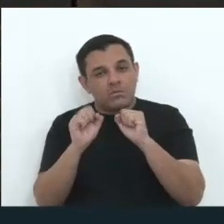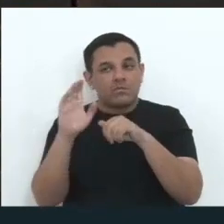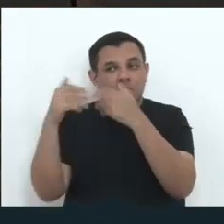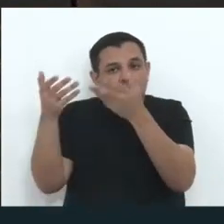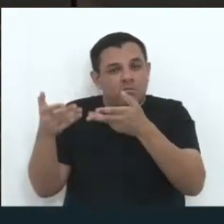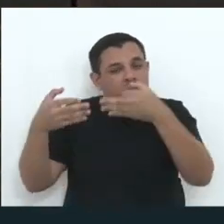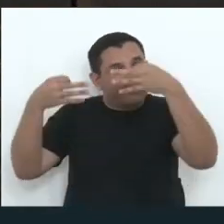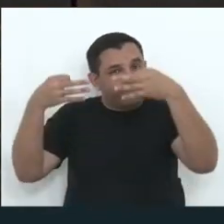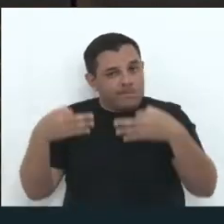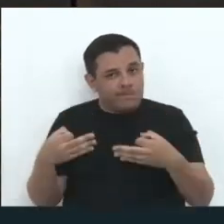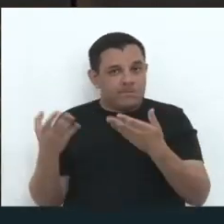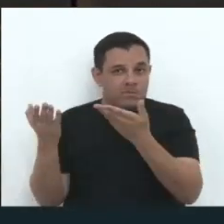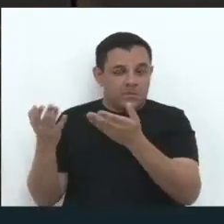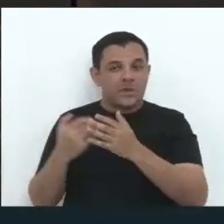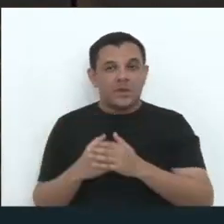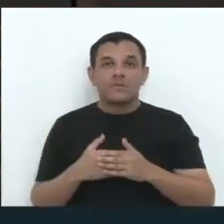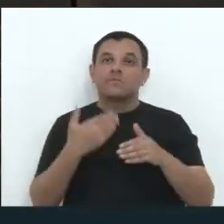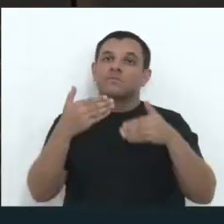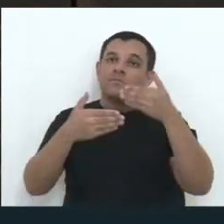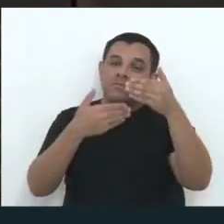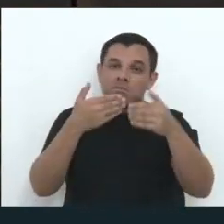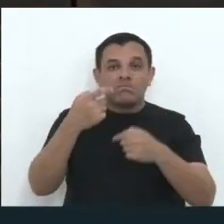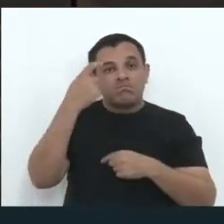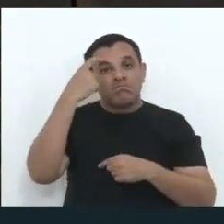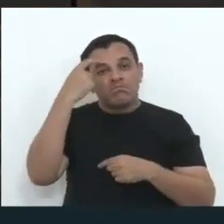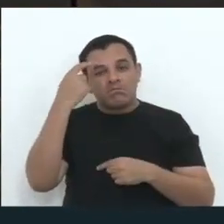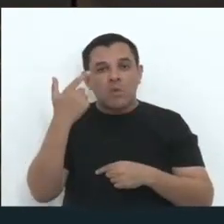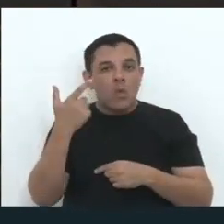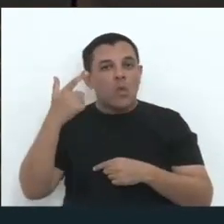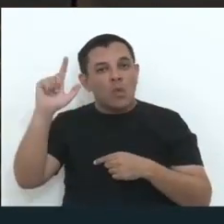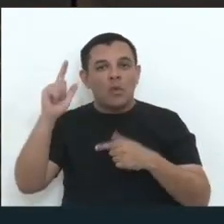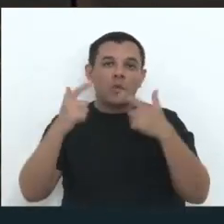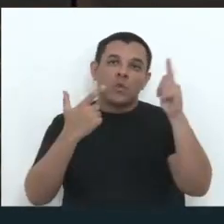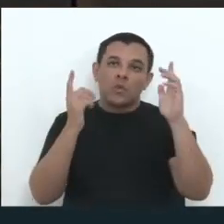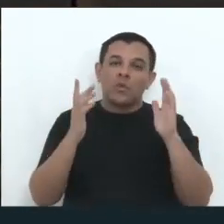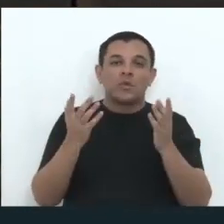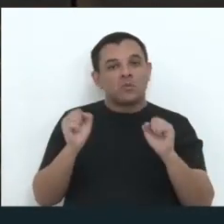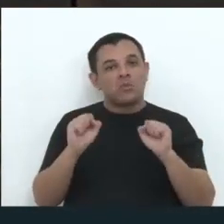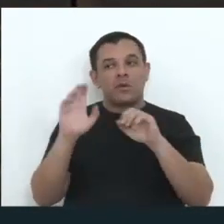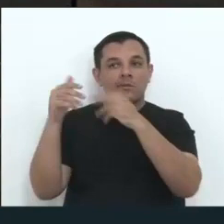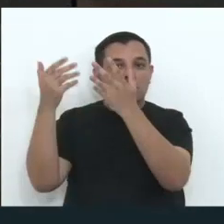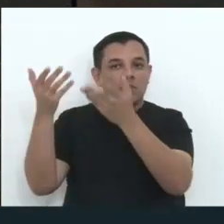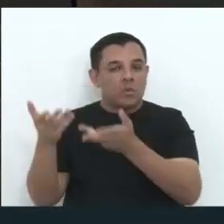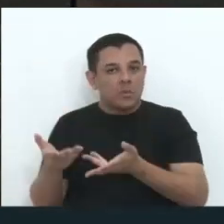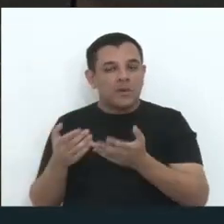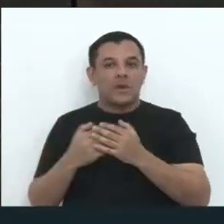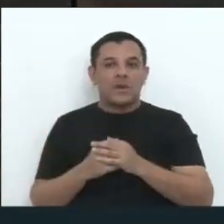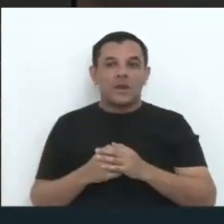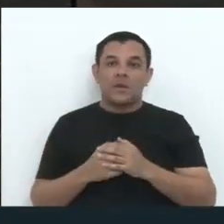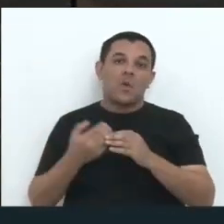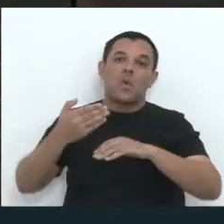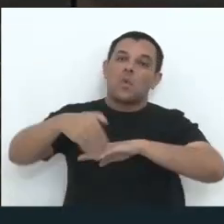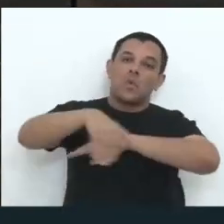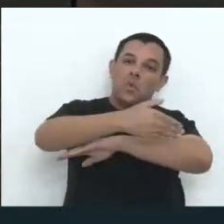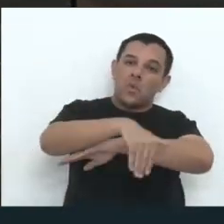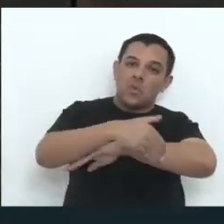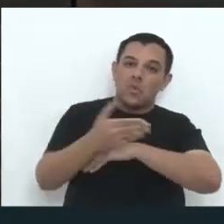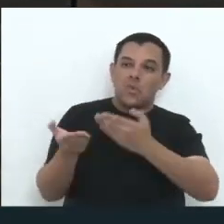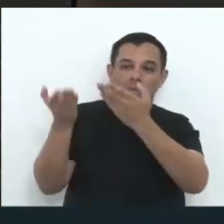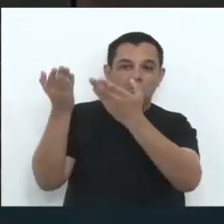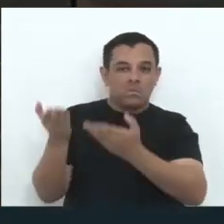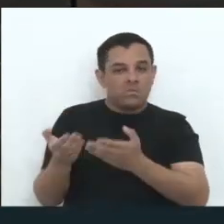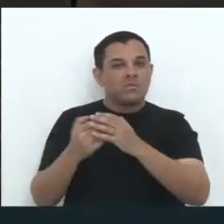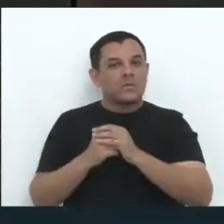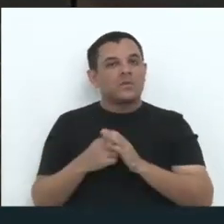né? E também, claro, pensar também em de repente, homenagear ele com dando o nome de alguma rua, algum lugar, para que